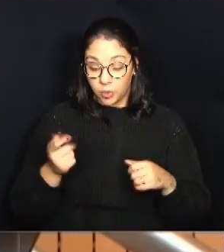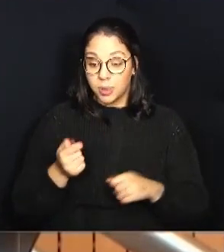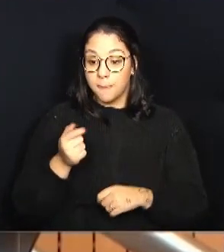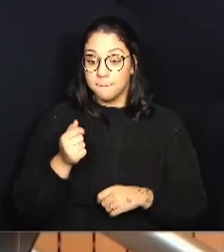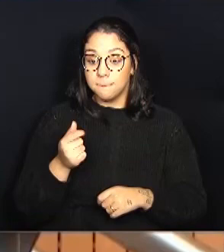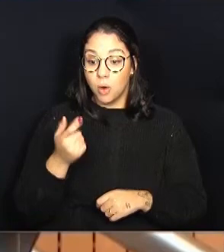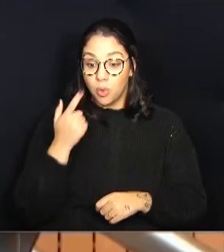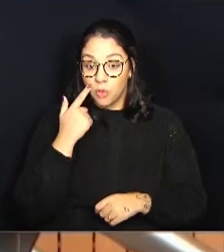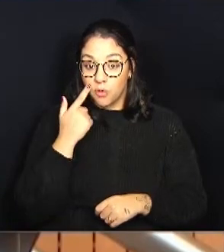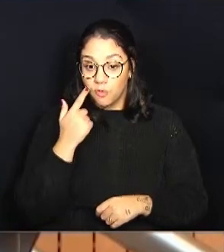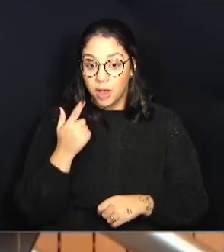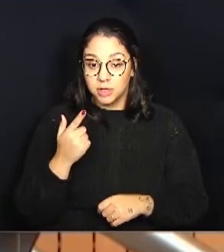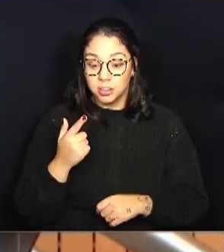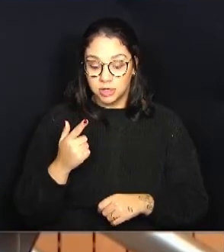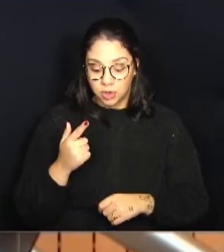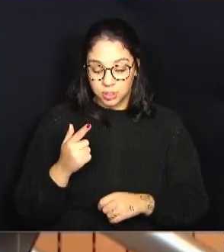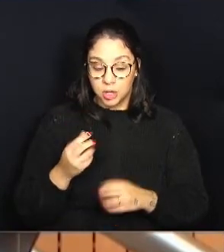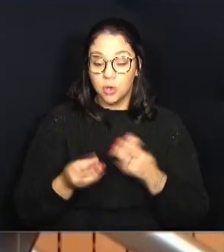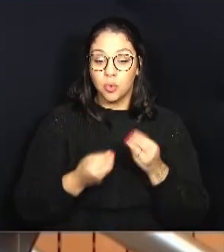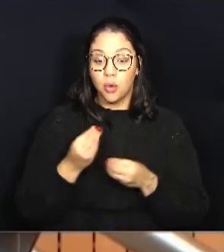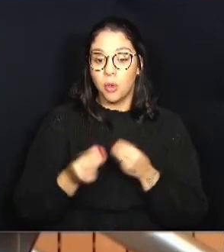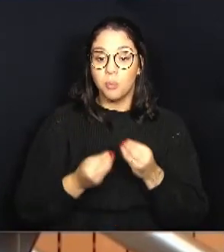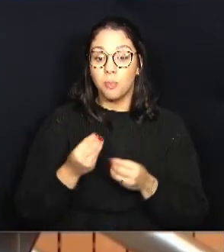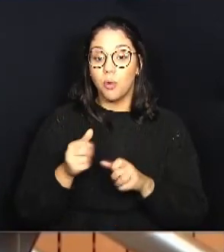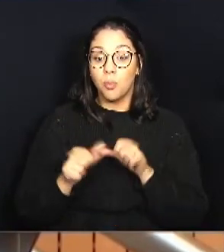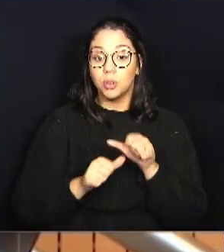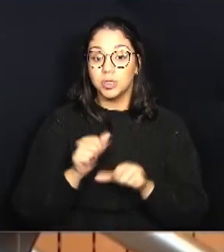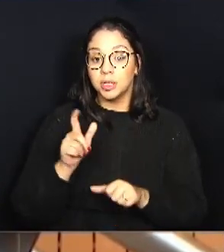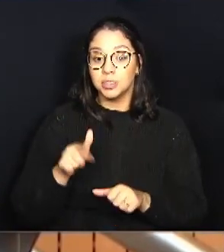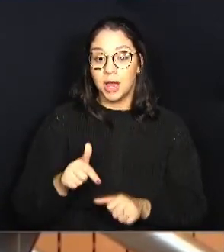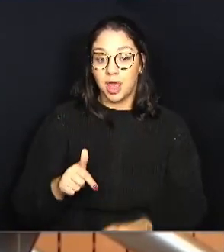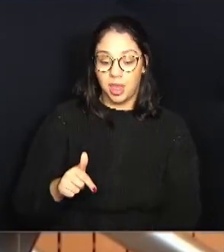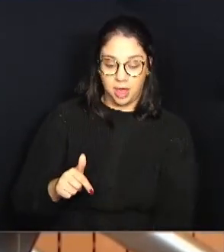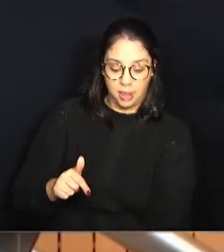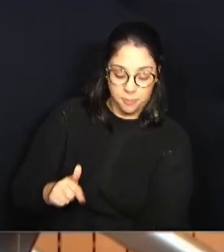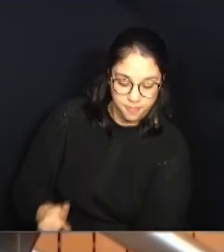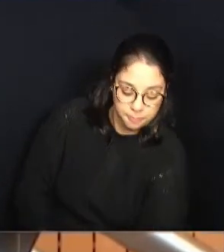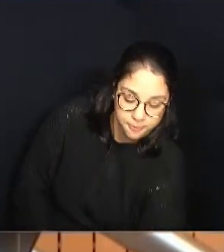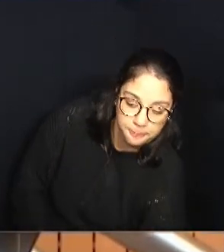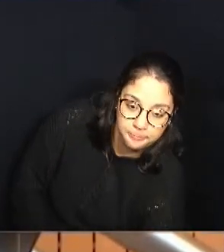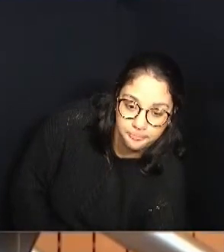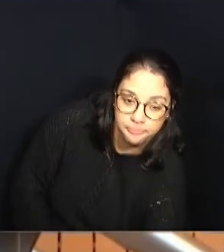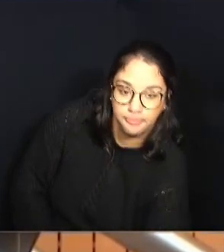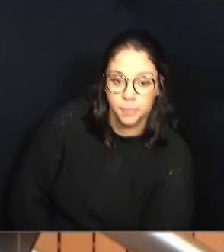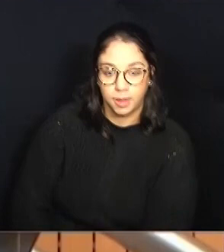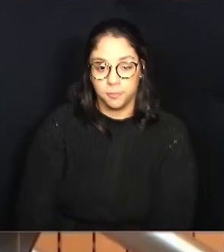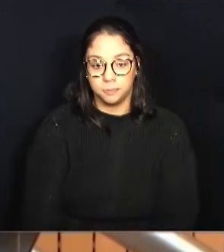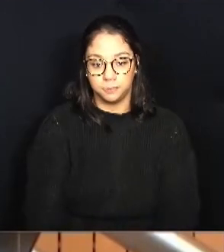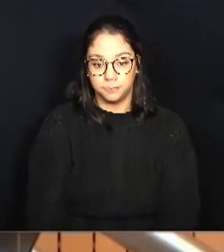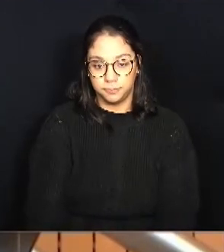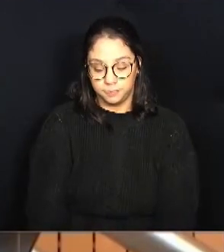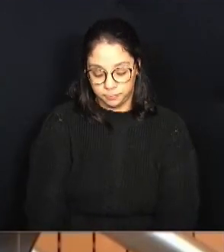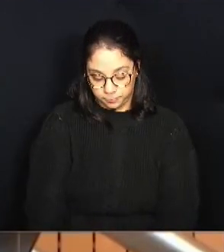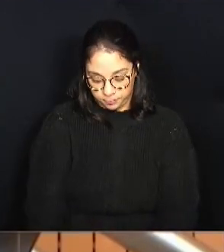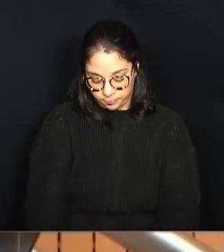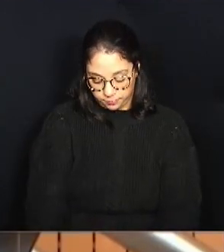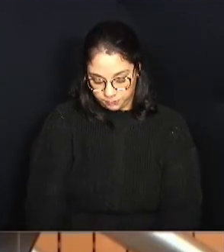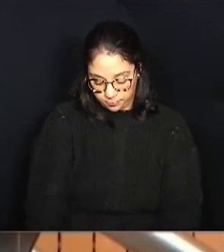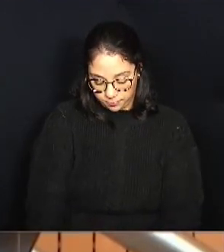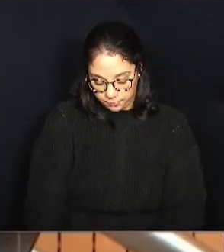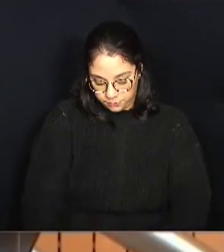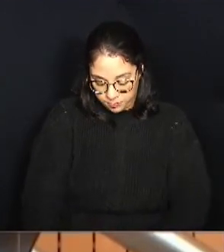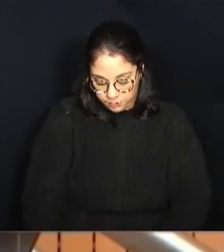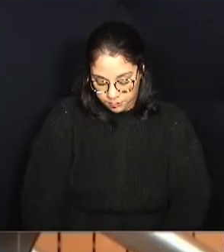nós vamos fazer a mudança de tudo isso? É um pouco o que o Chico Mendes percebeu. A gente faz o pouquinho e